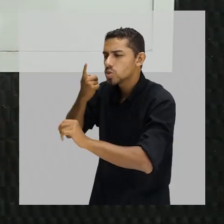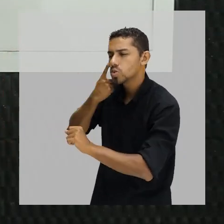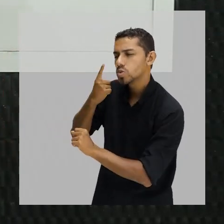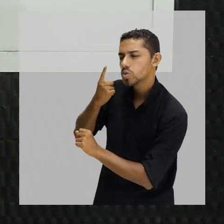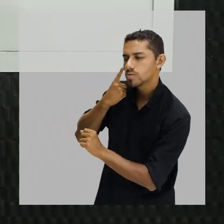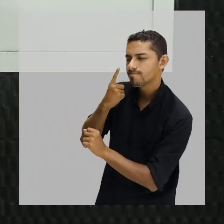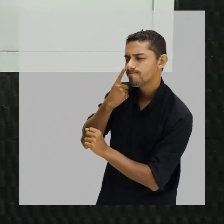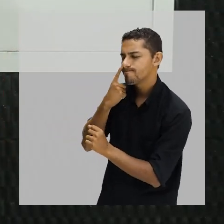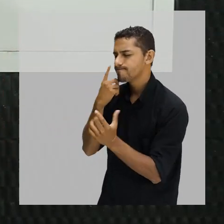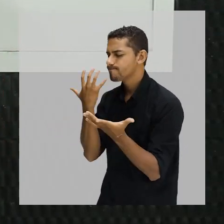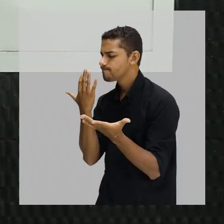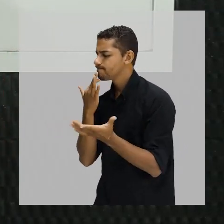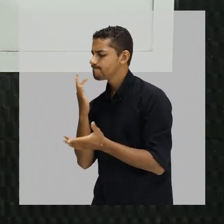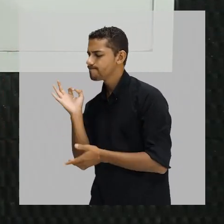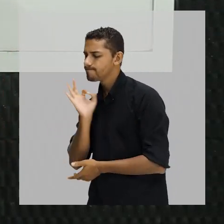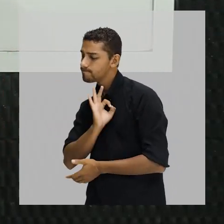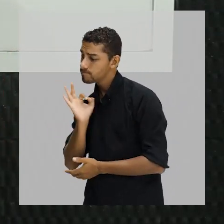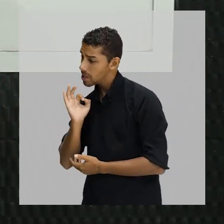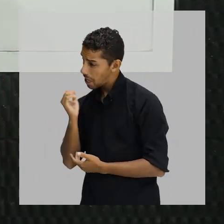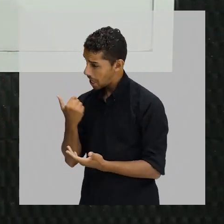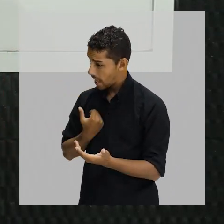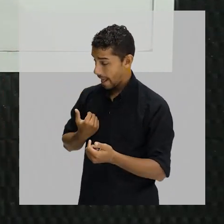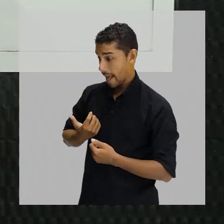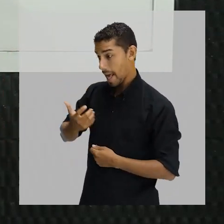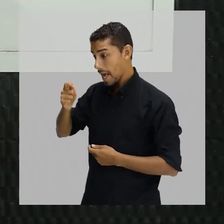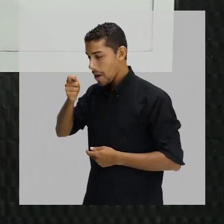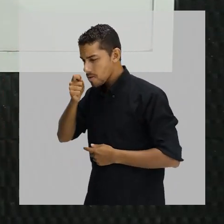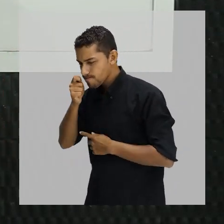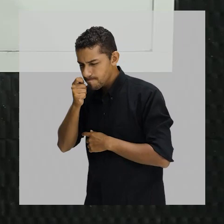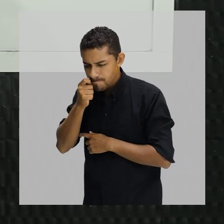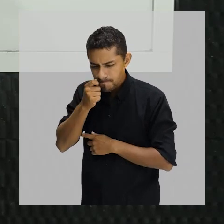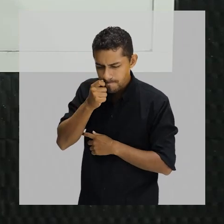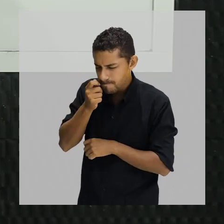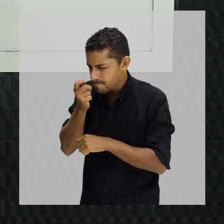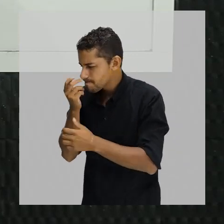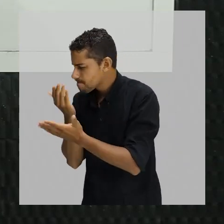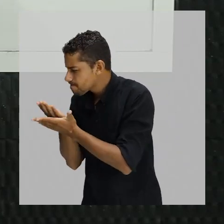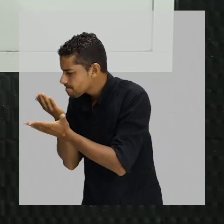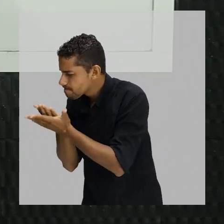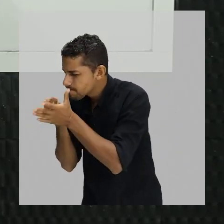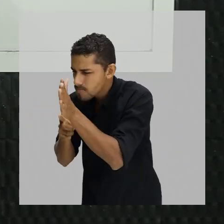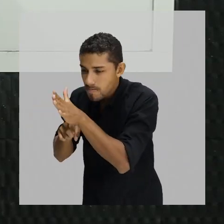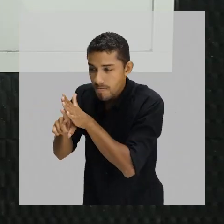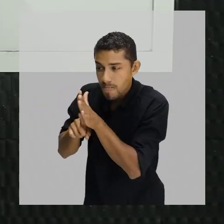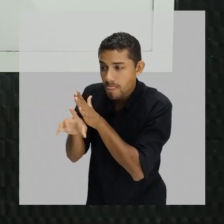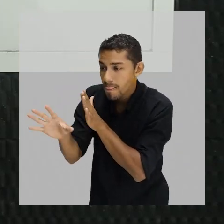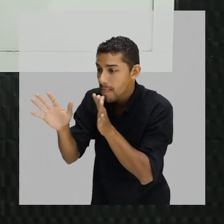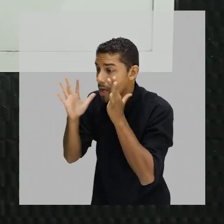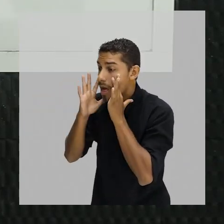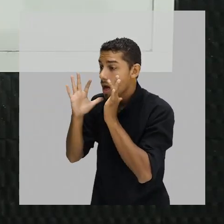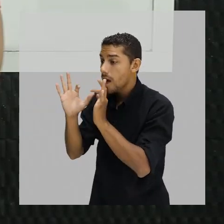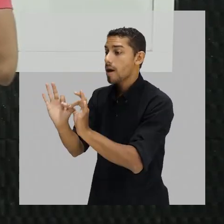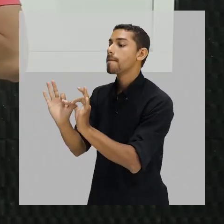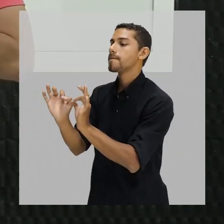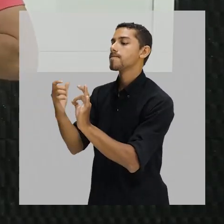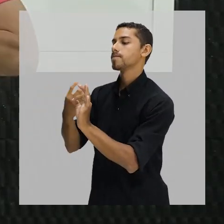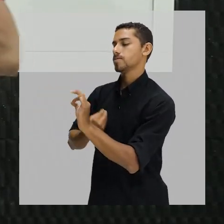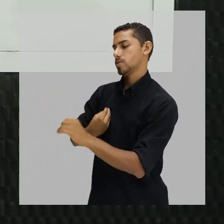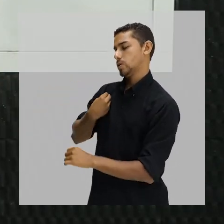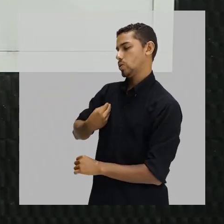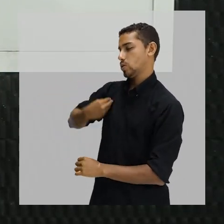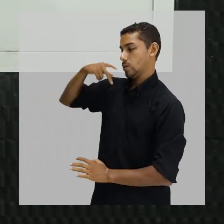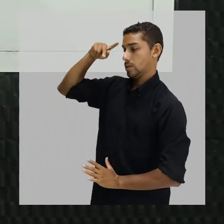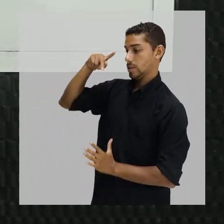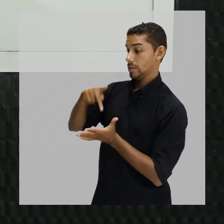Então, aqui você se apaixona principalmente por uma determinada realidade e você quer explicá-la.